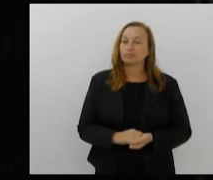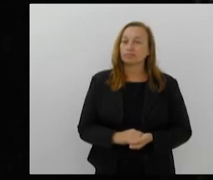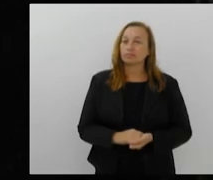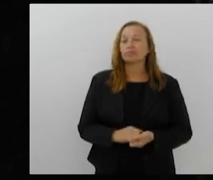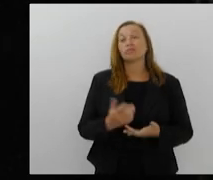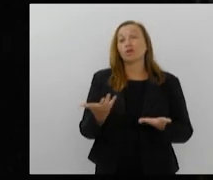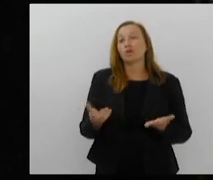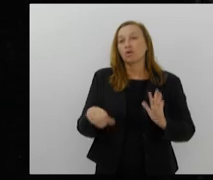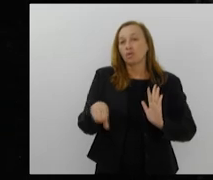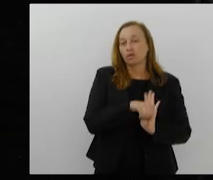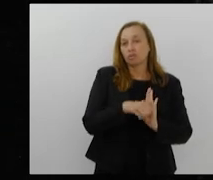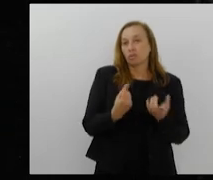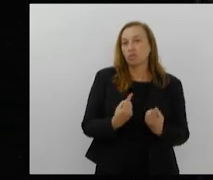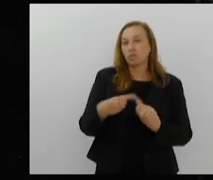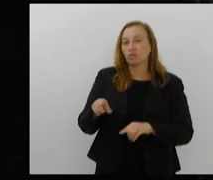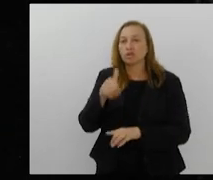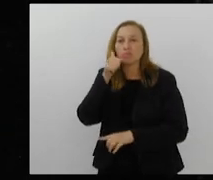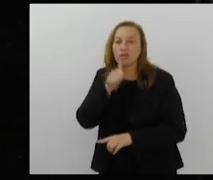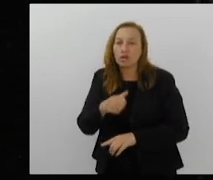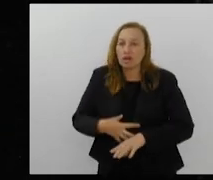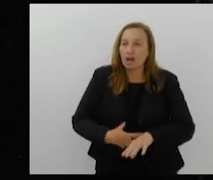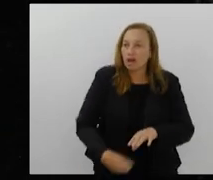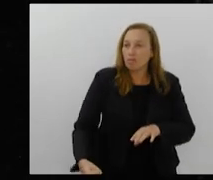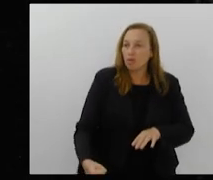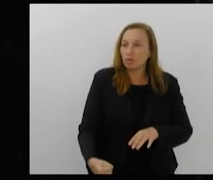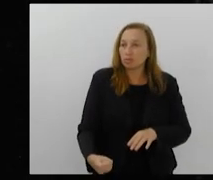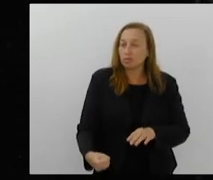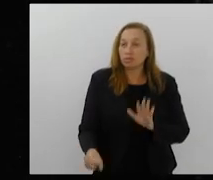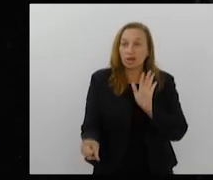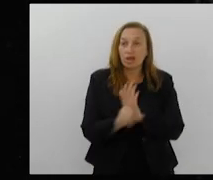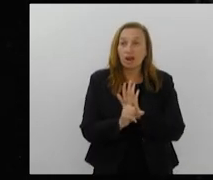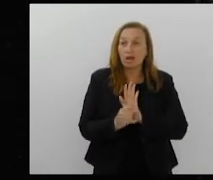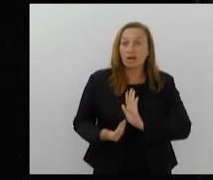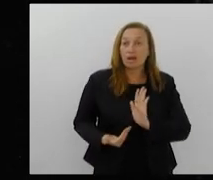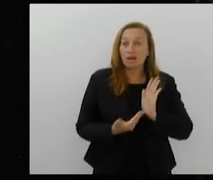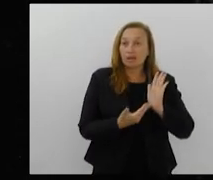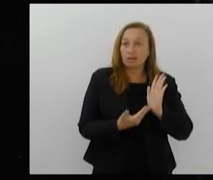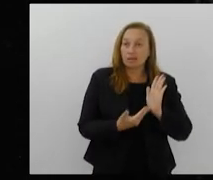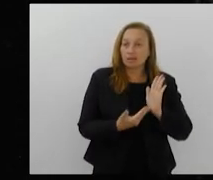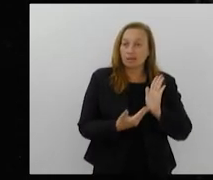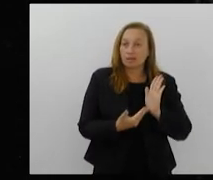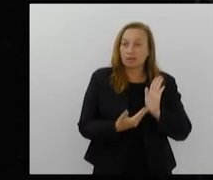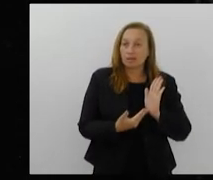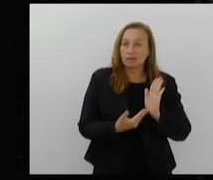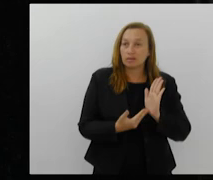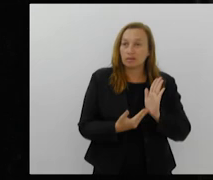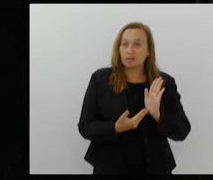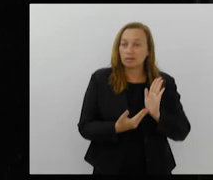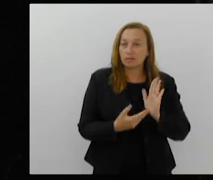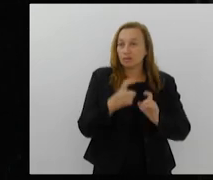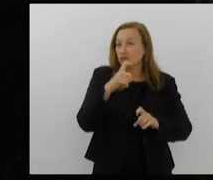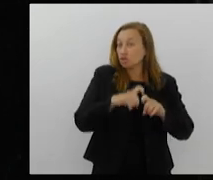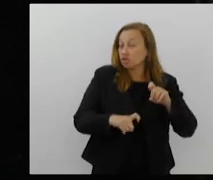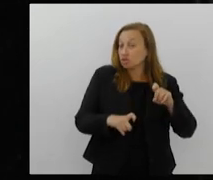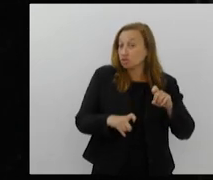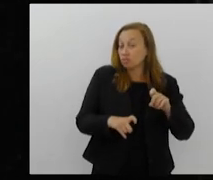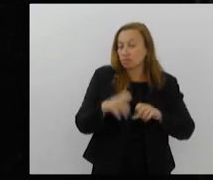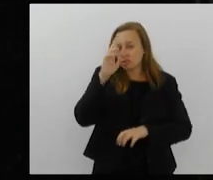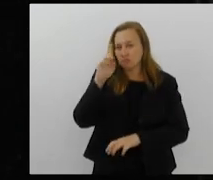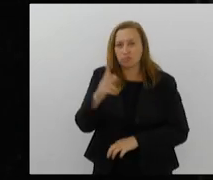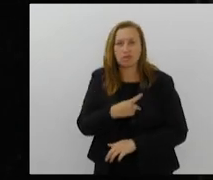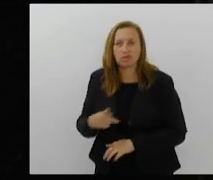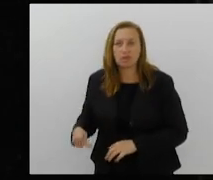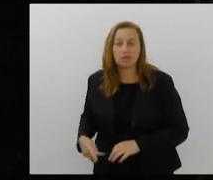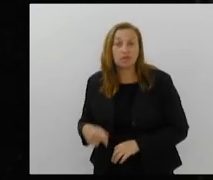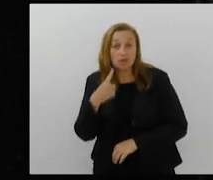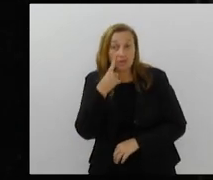que fazem aborto previsto em lei, como em casos de estupro. Senhor presidente, a